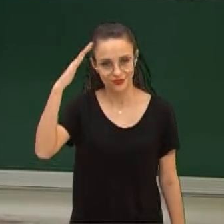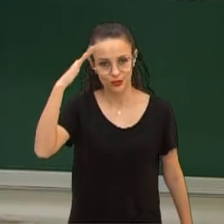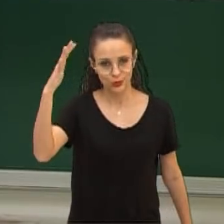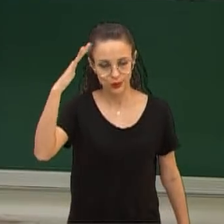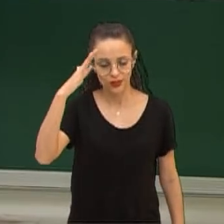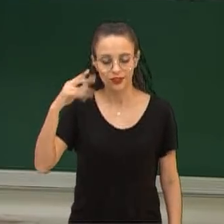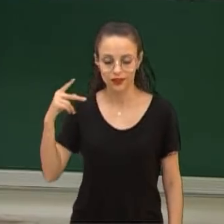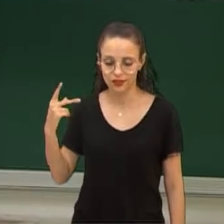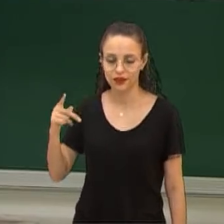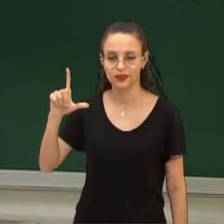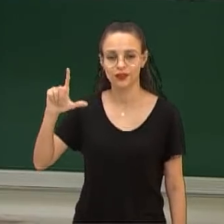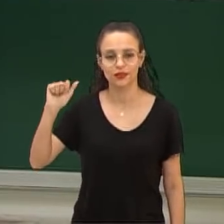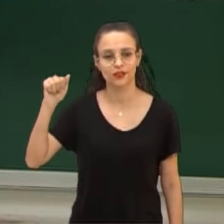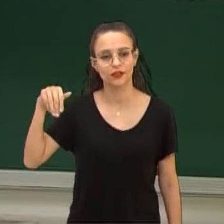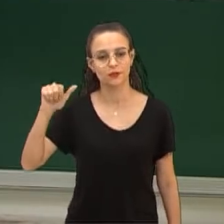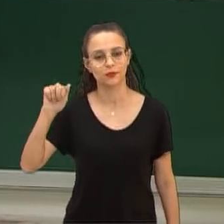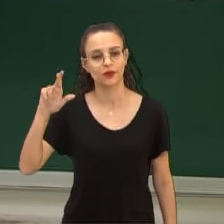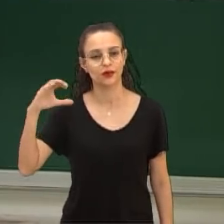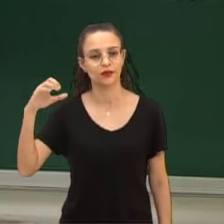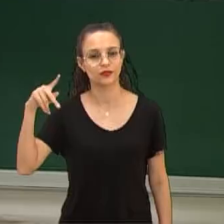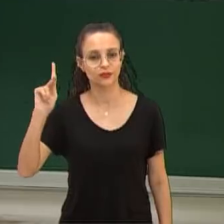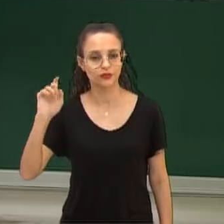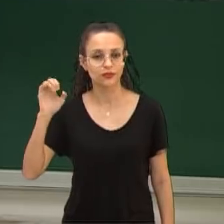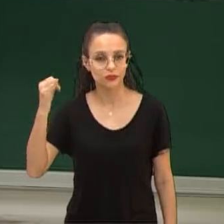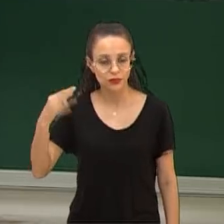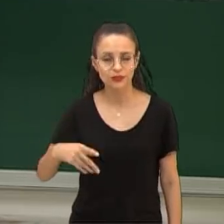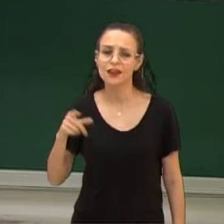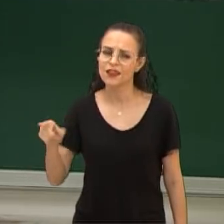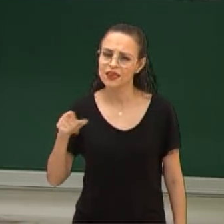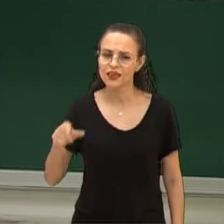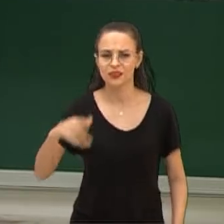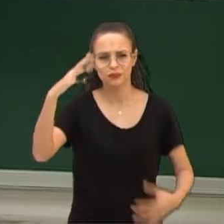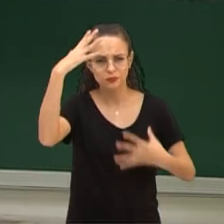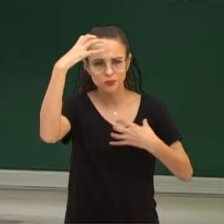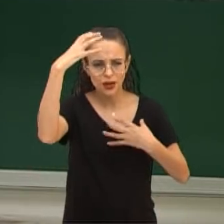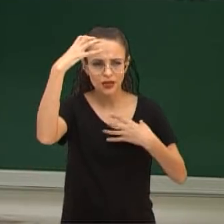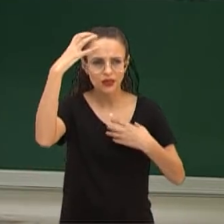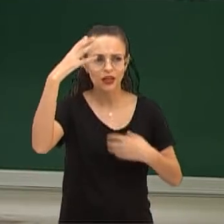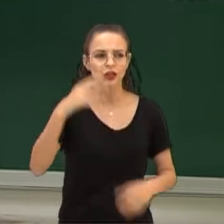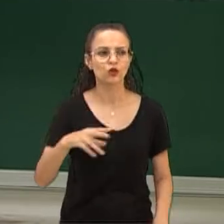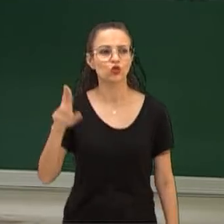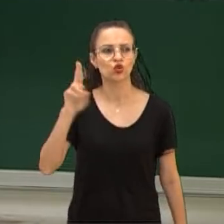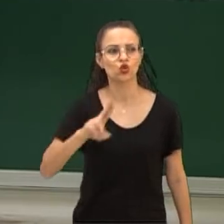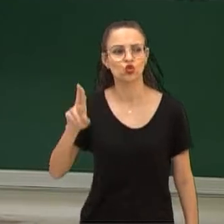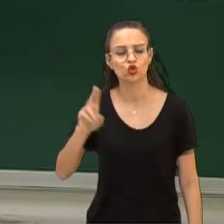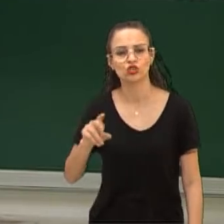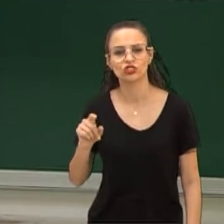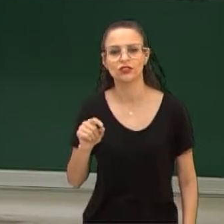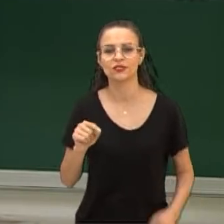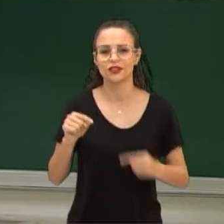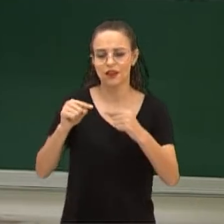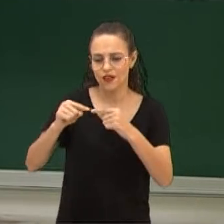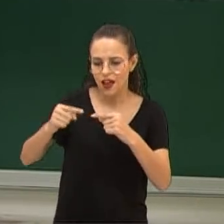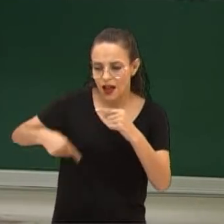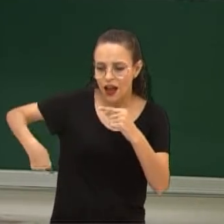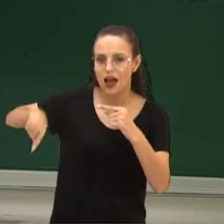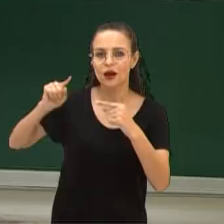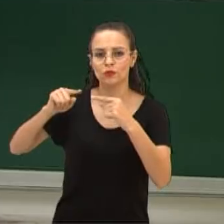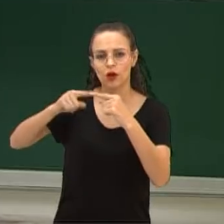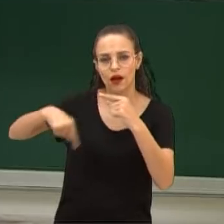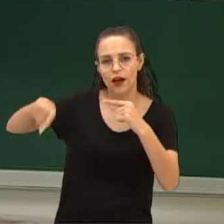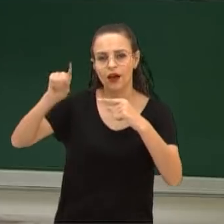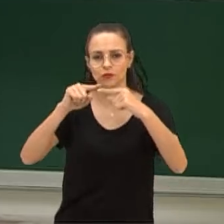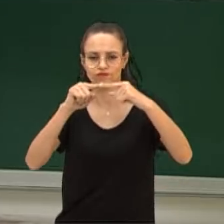lamarckismo menciona. De tanto esse macaco utilizar a cauda para se equilibrar, para se apoiar